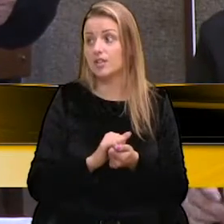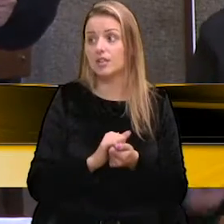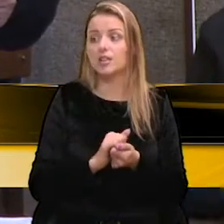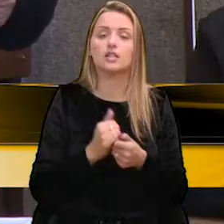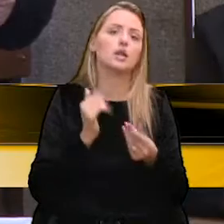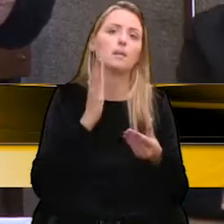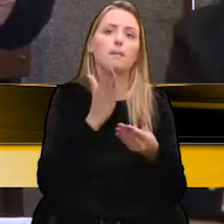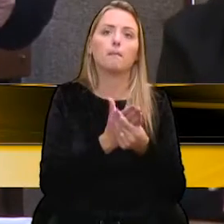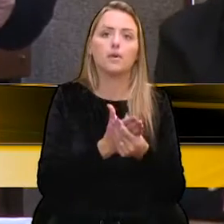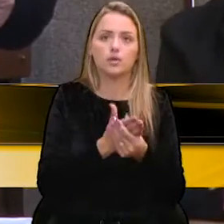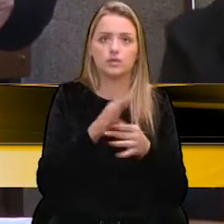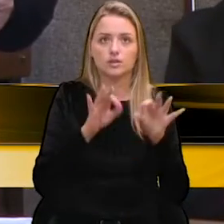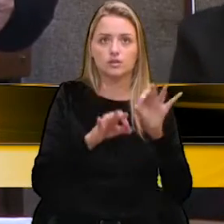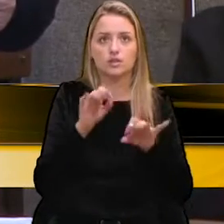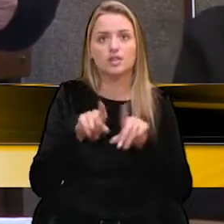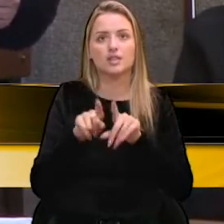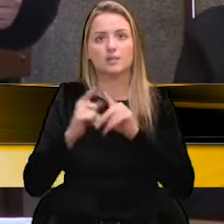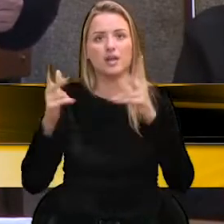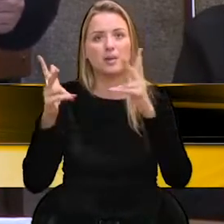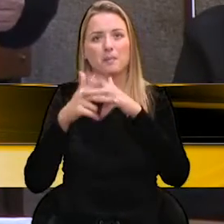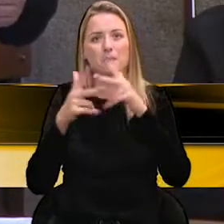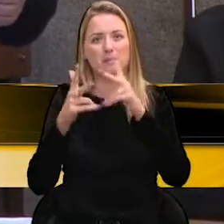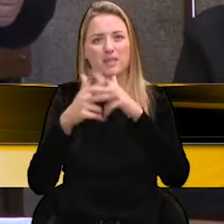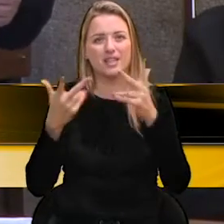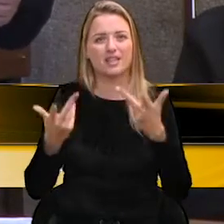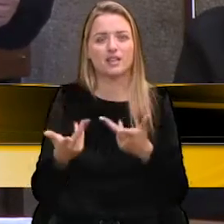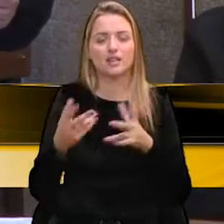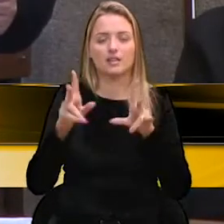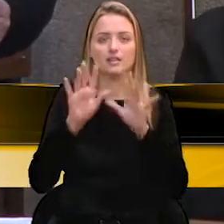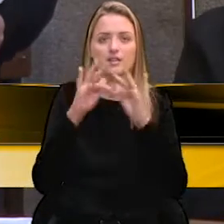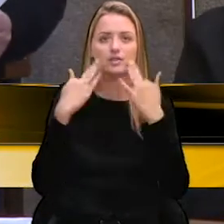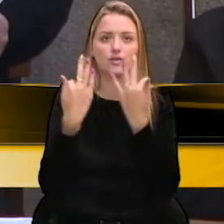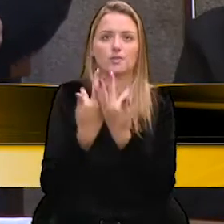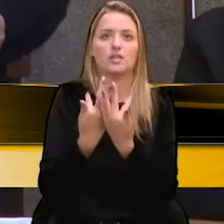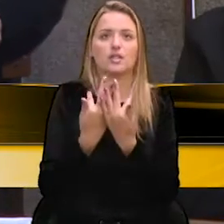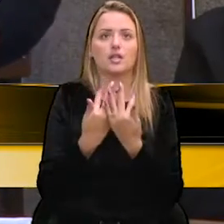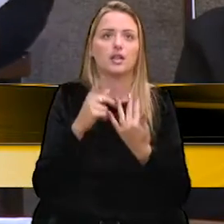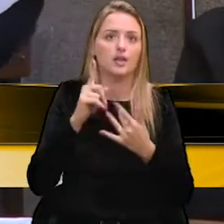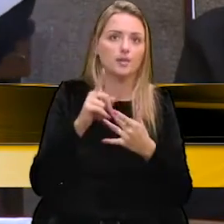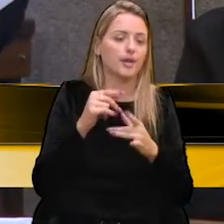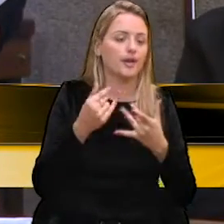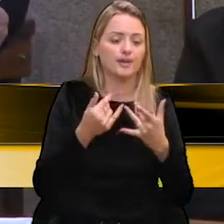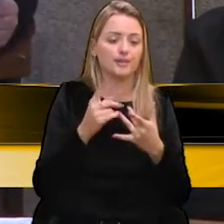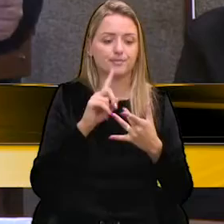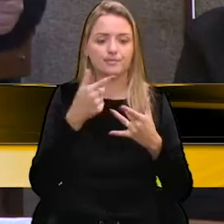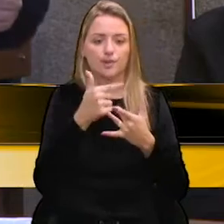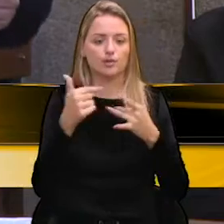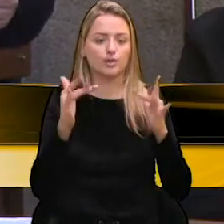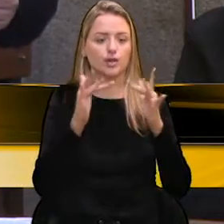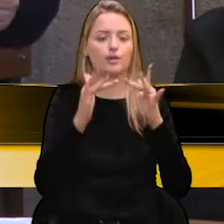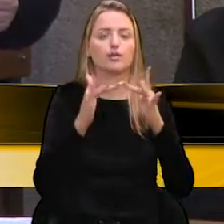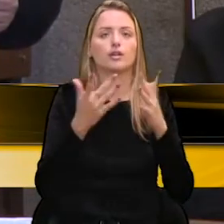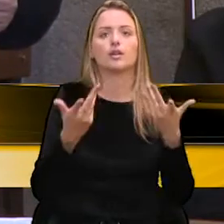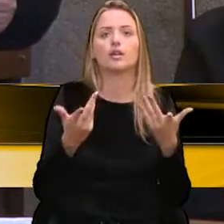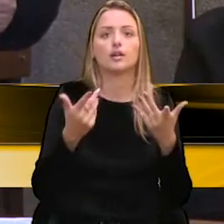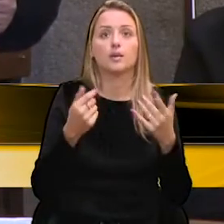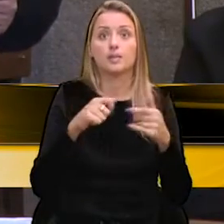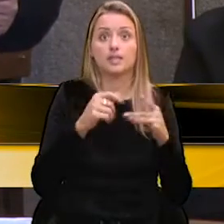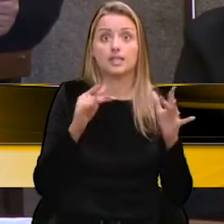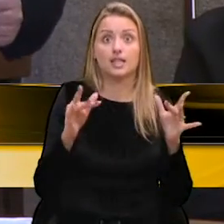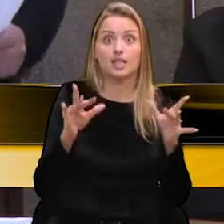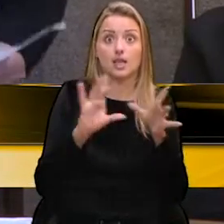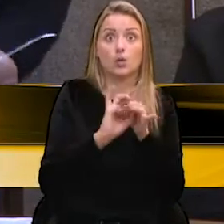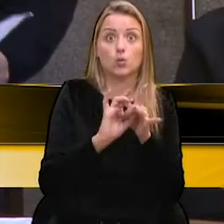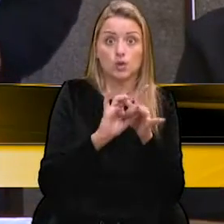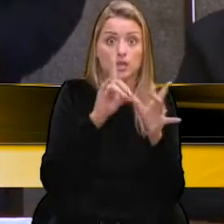demandas judiciais e atrito entre família, que muitas vezes serve para, ao invés de aproximar o pai e a mãe dos filhos,